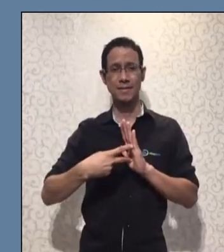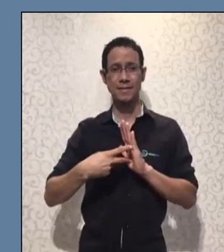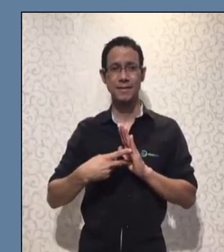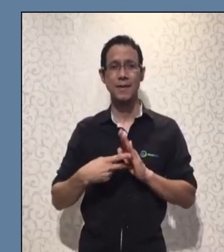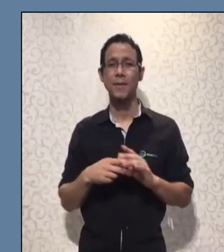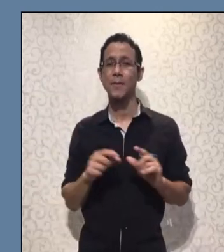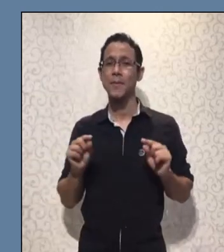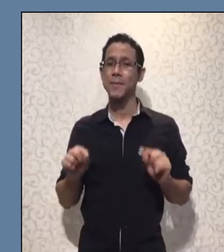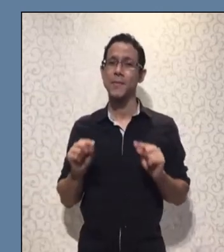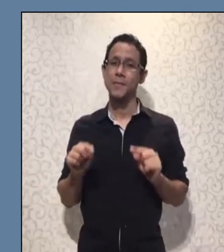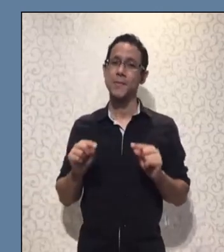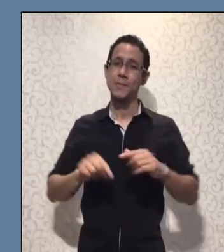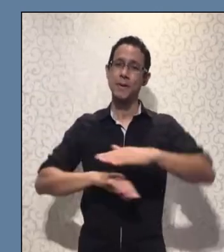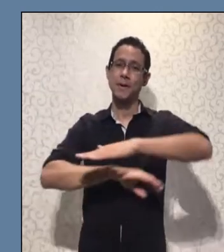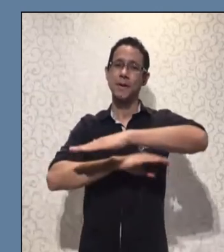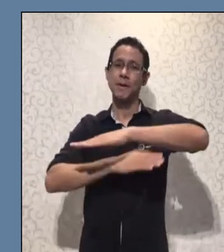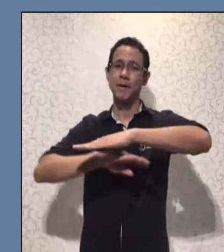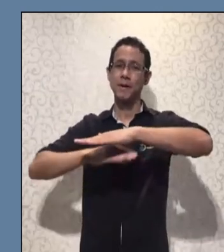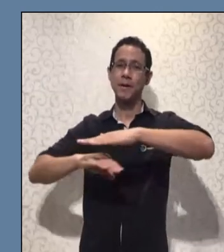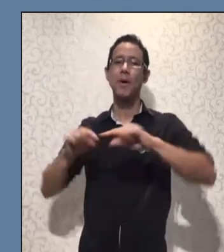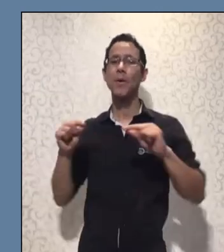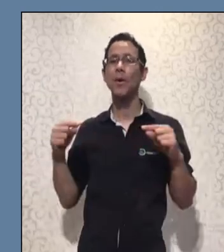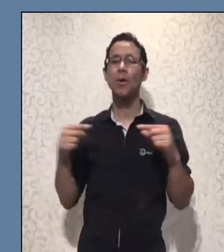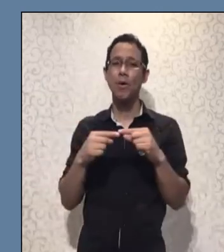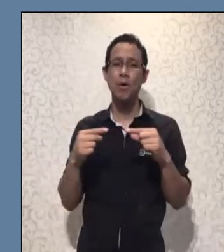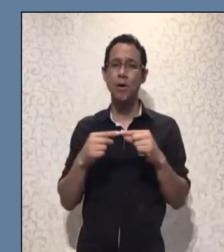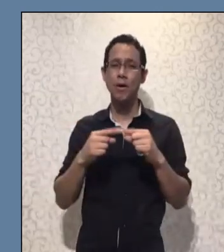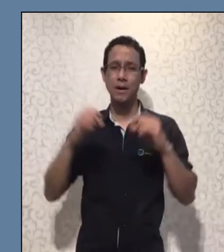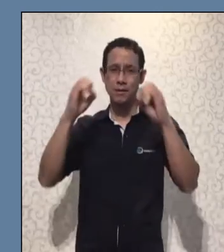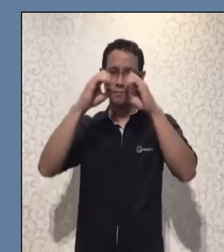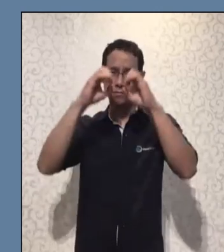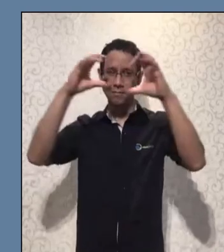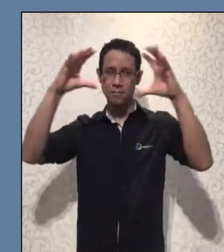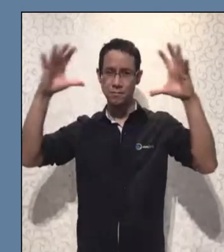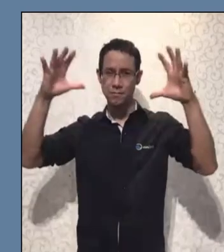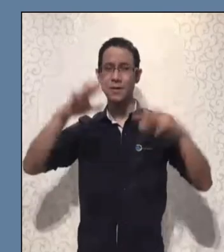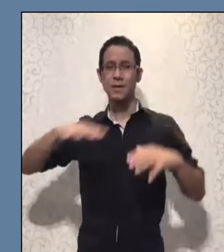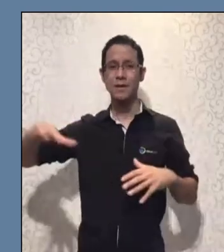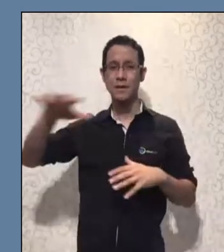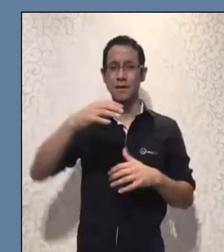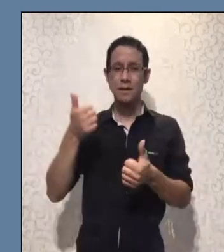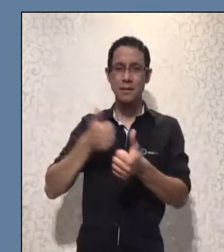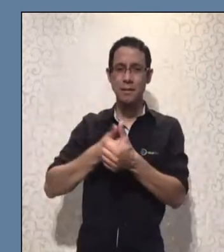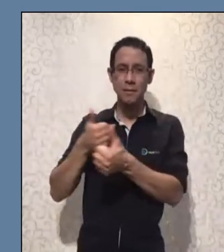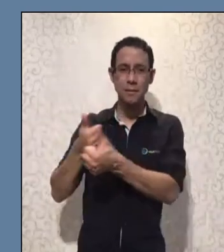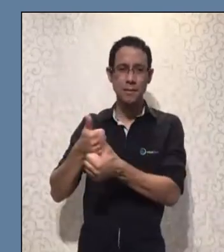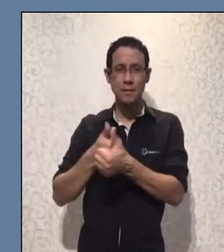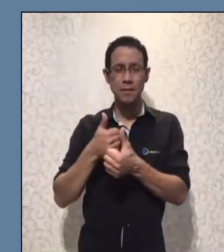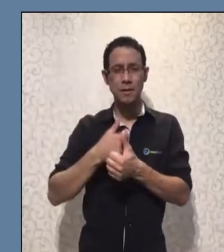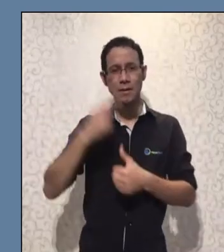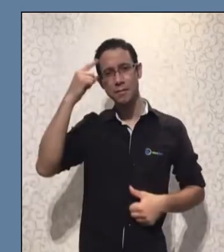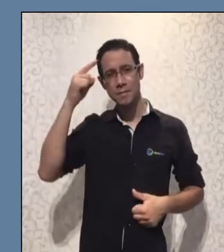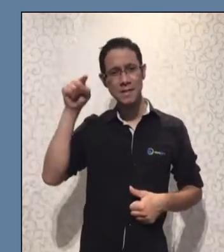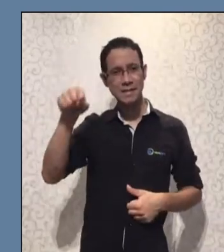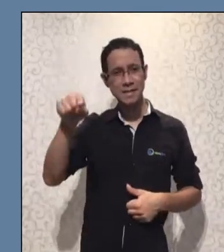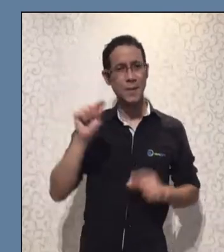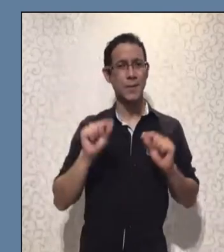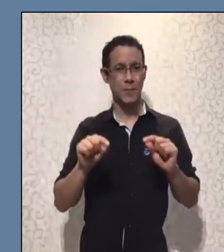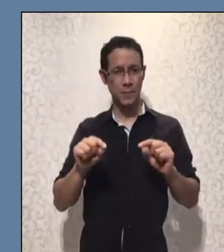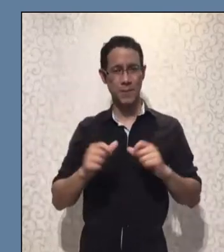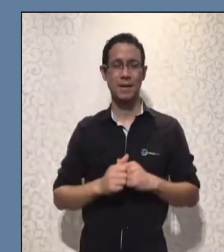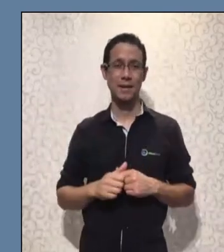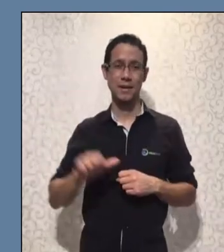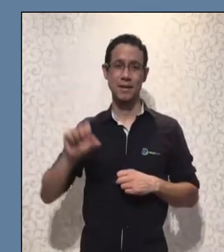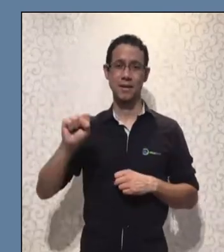o que a Pinacoteca é no imaginário dos públicos que vivem nesse entorno. Então, como a Solange trouxe muito a ideia desse território